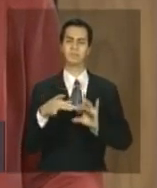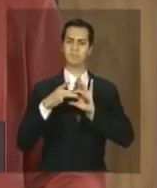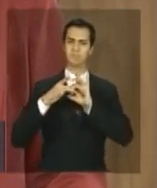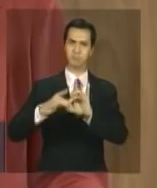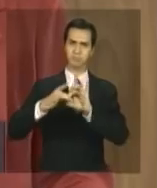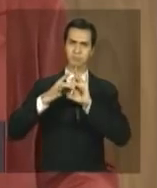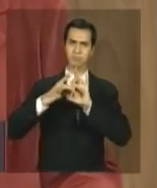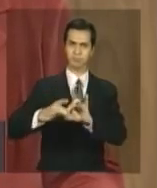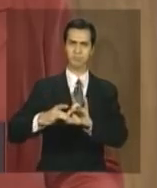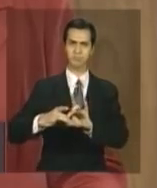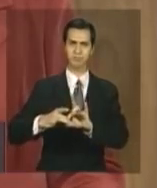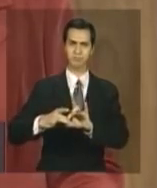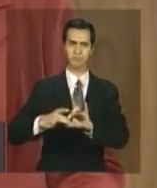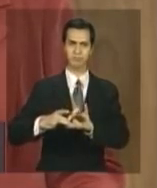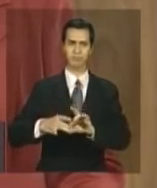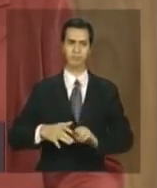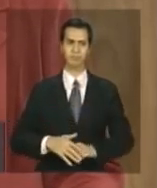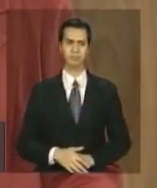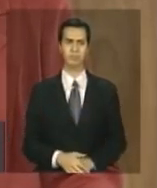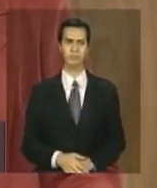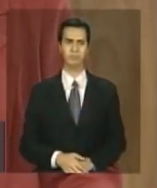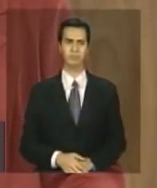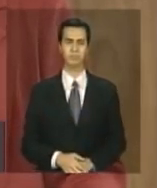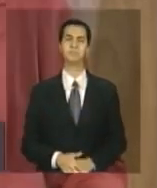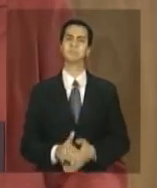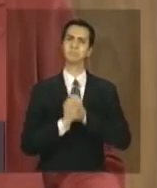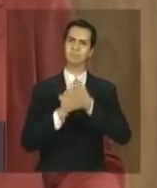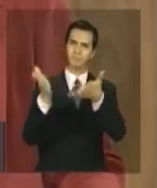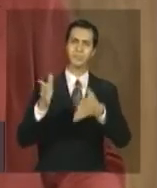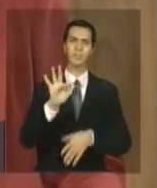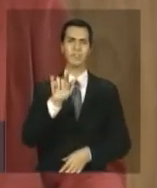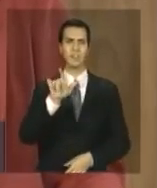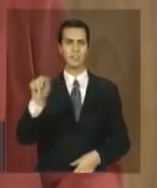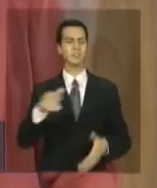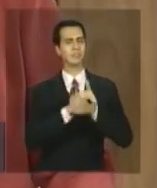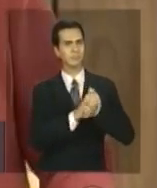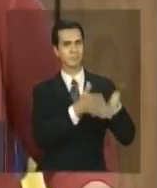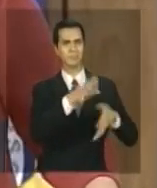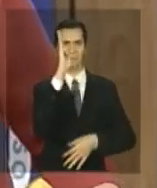parceria entre nós. Viva a Finlândia, viva o Brasil!